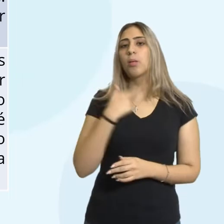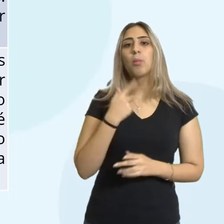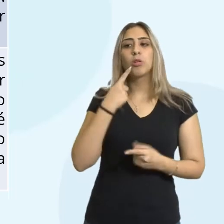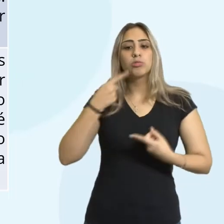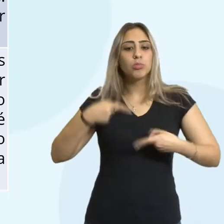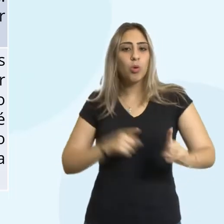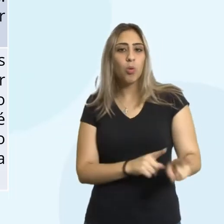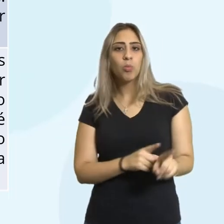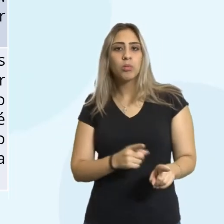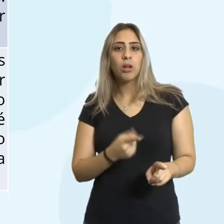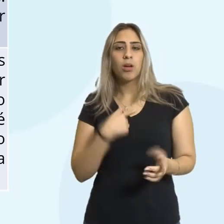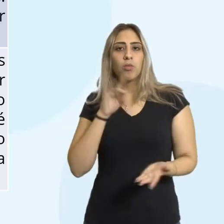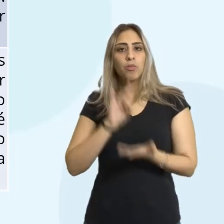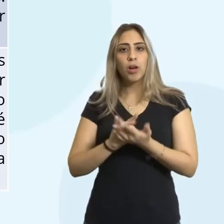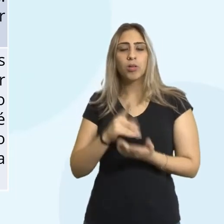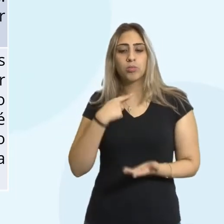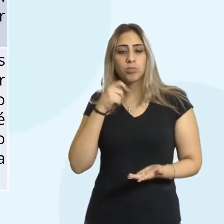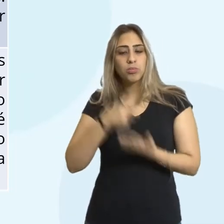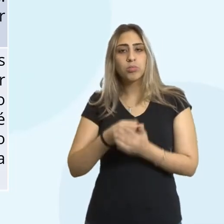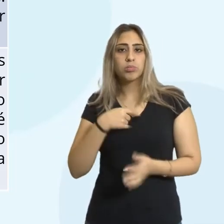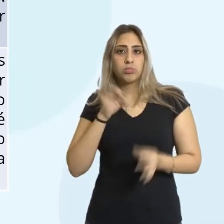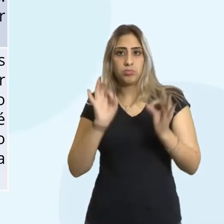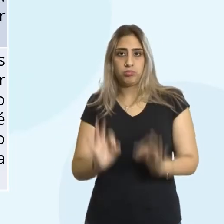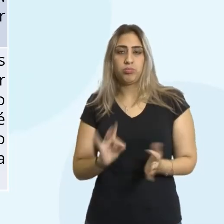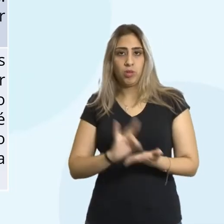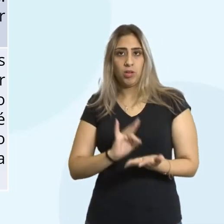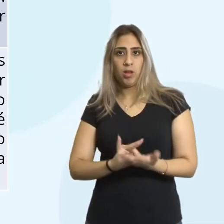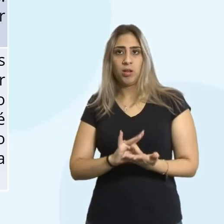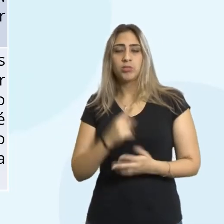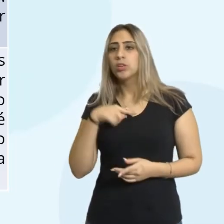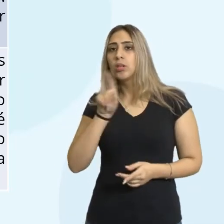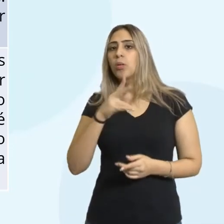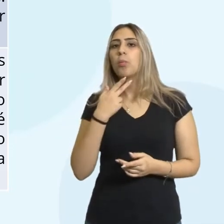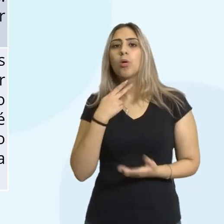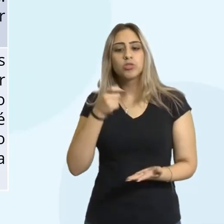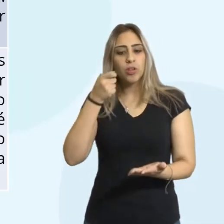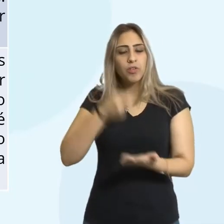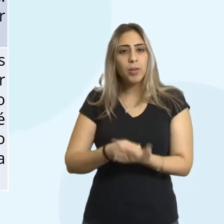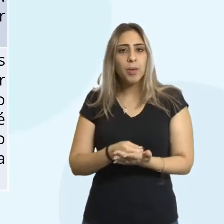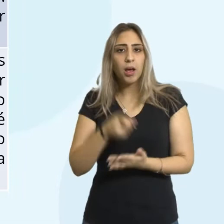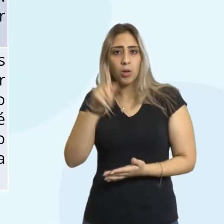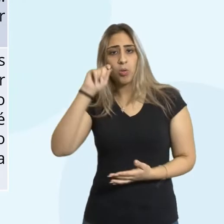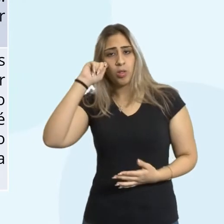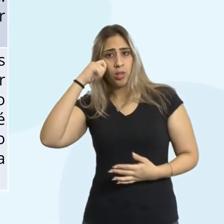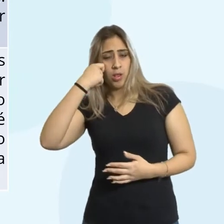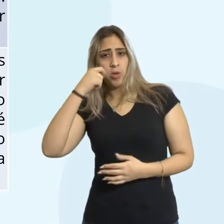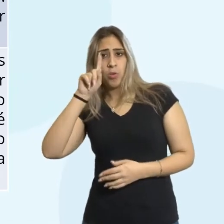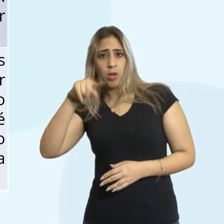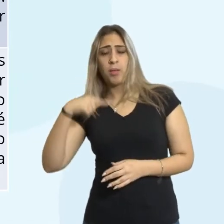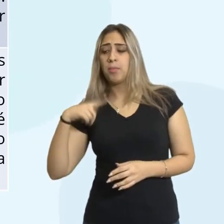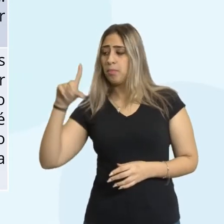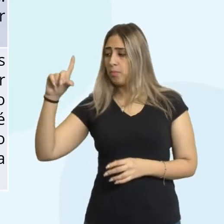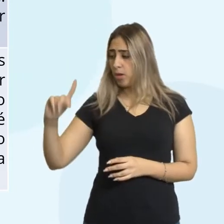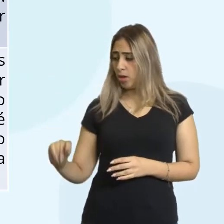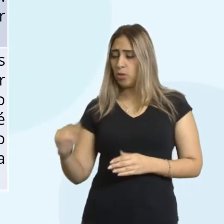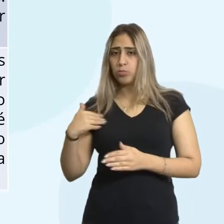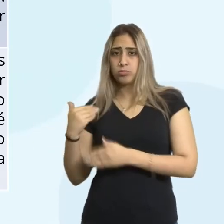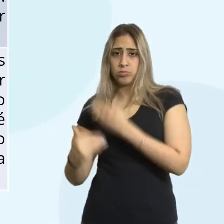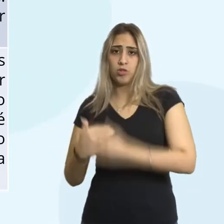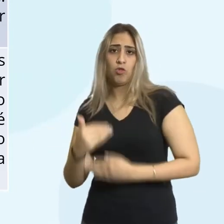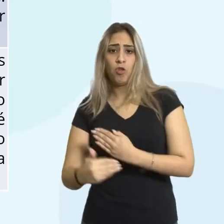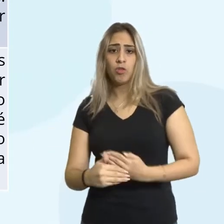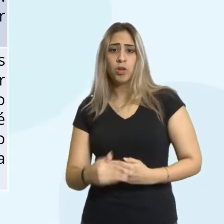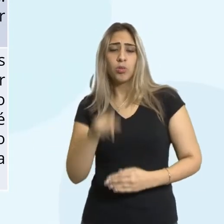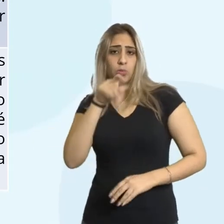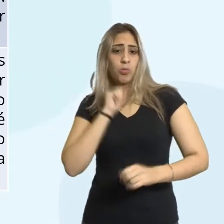contra o Fato comprovado cientificamente é ou seja ele não pode afirmar que o negro é biologicamente menos desenvolvido como diziam lá